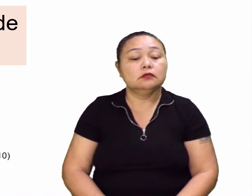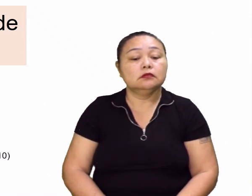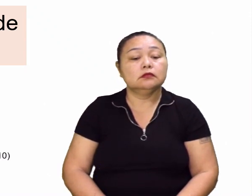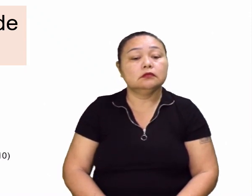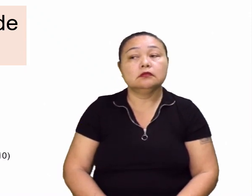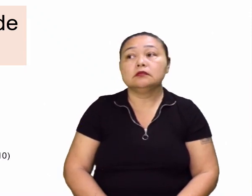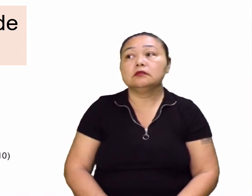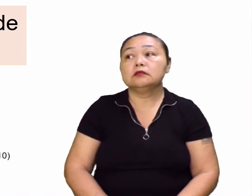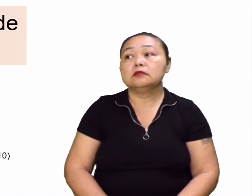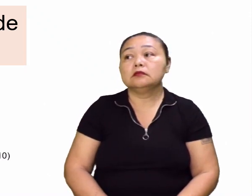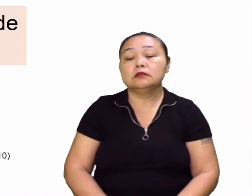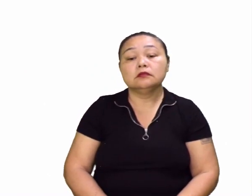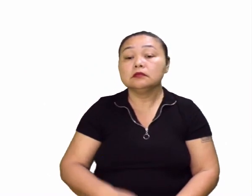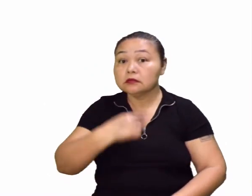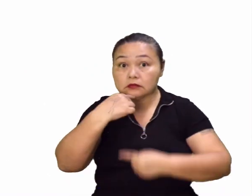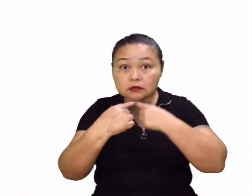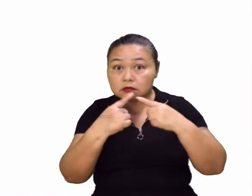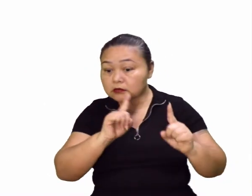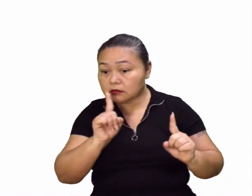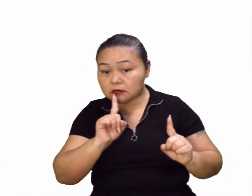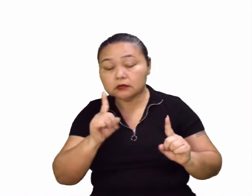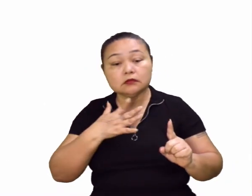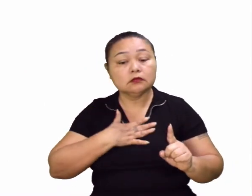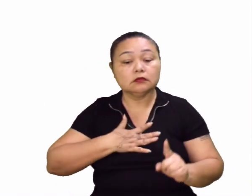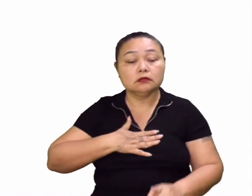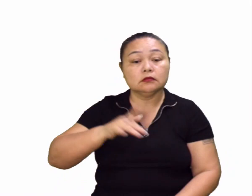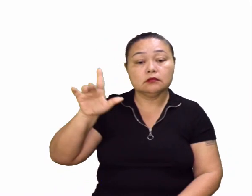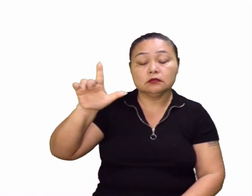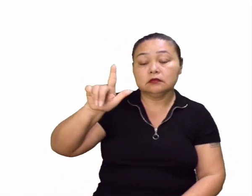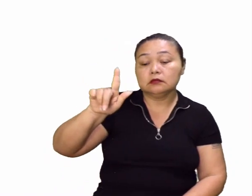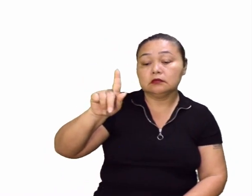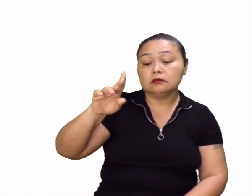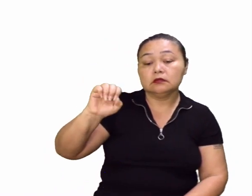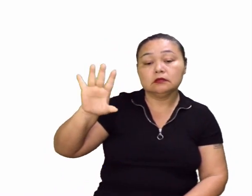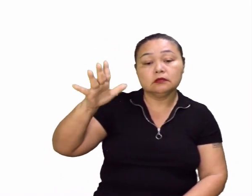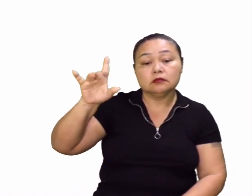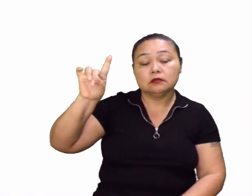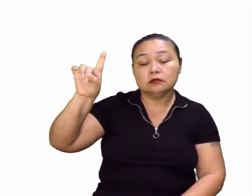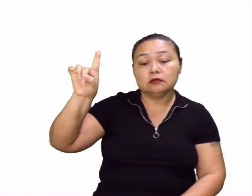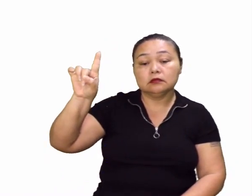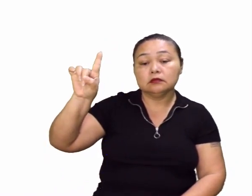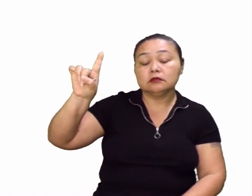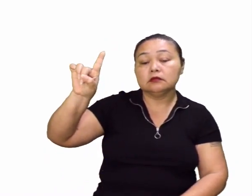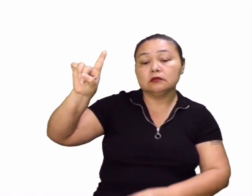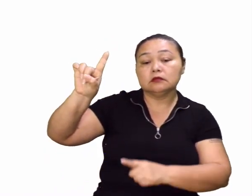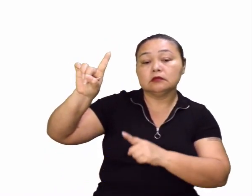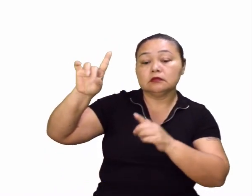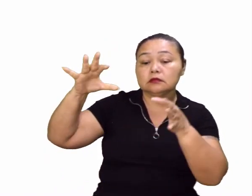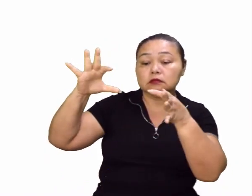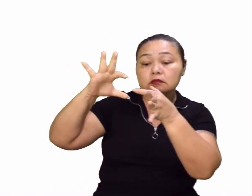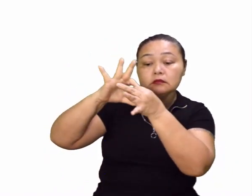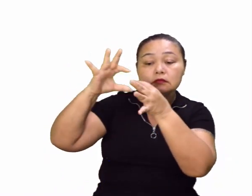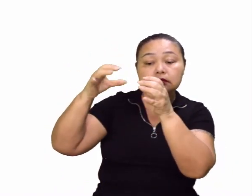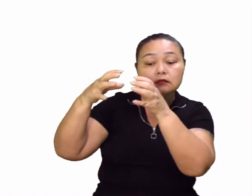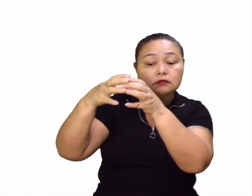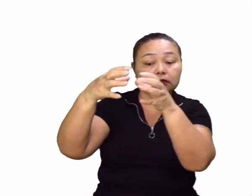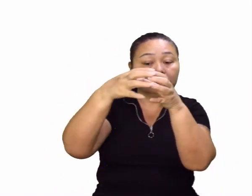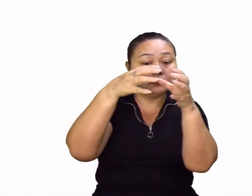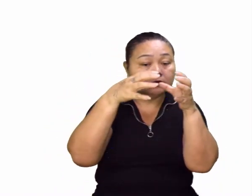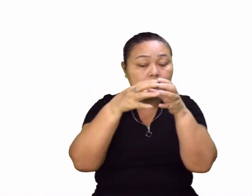Vamos avançando. Mais alguma dúvida, Rogério? Tranquilo. Então, olha só, o GPS ele funciona mais ou menos assim. É um conjunto